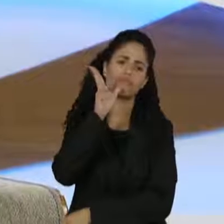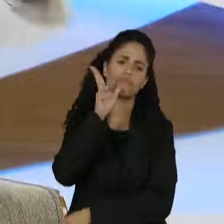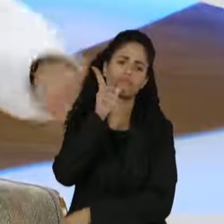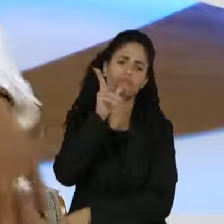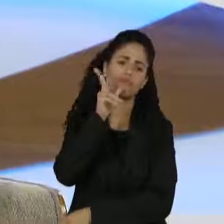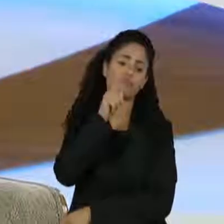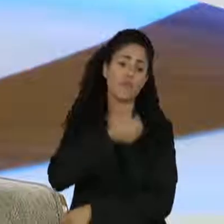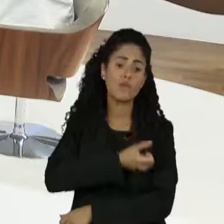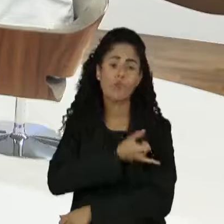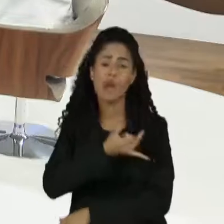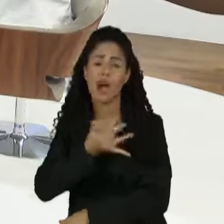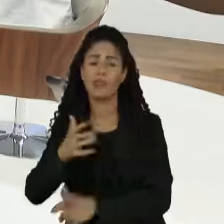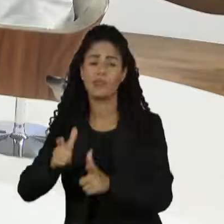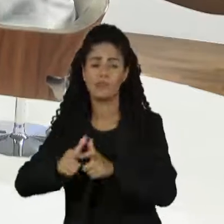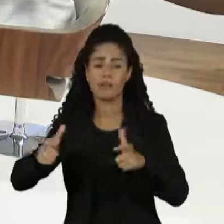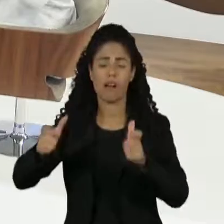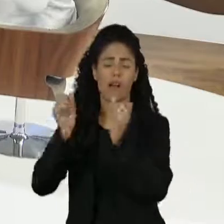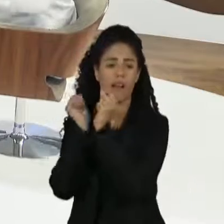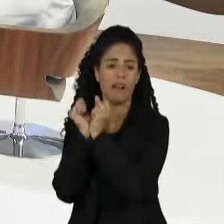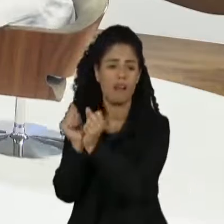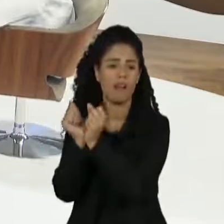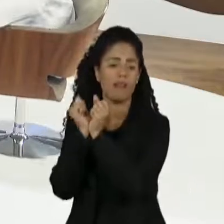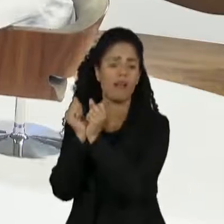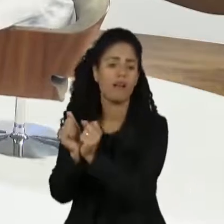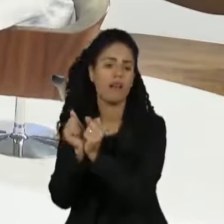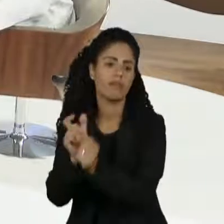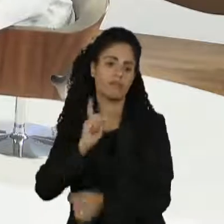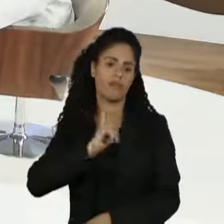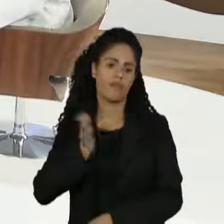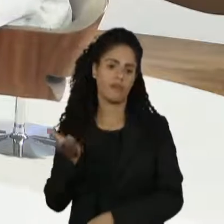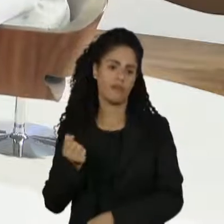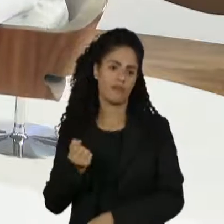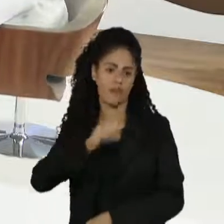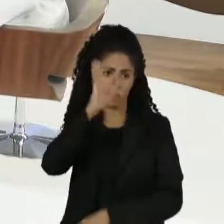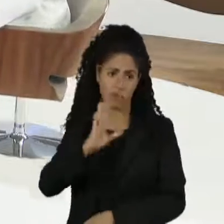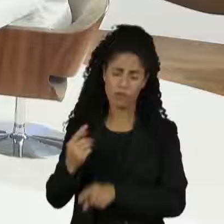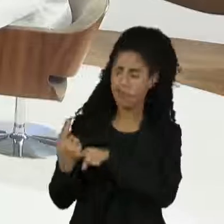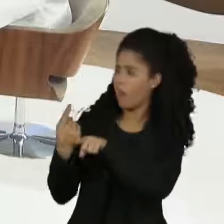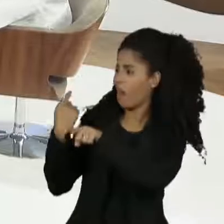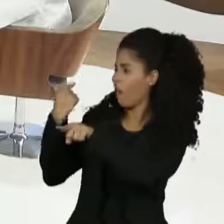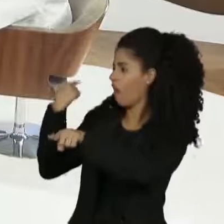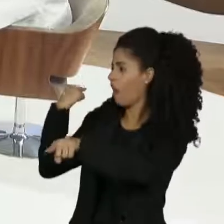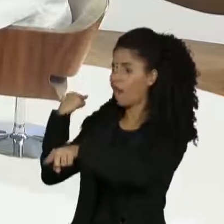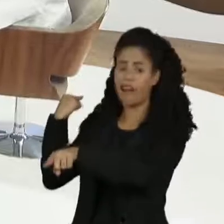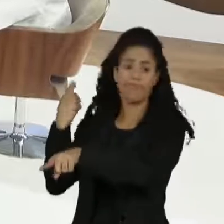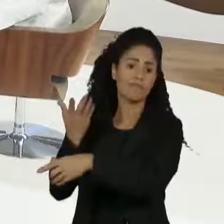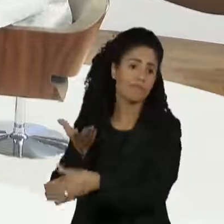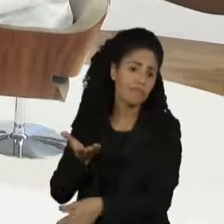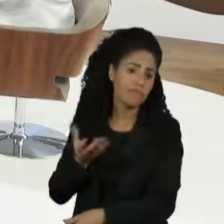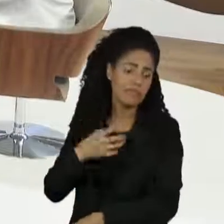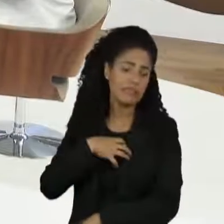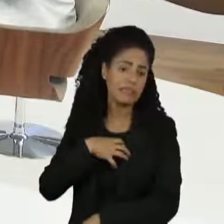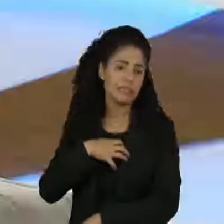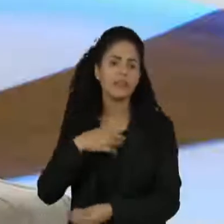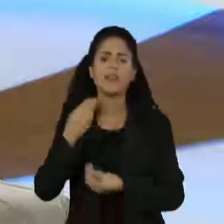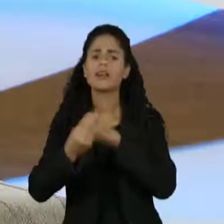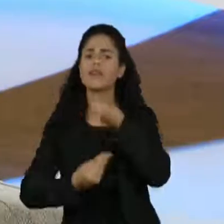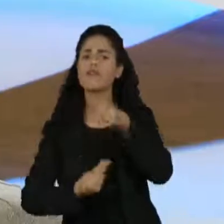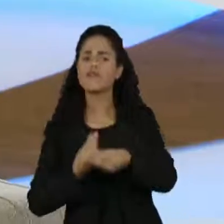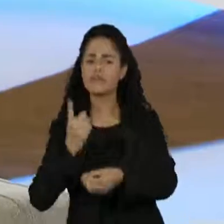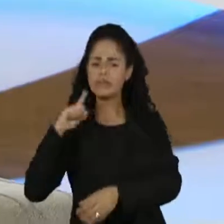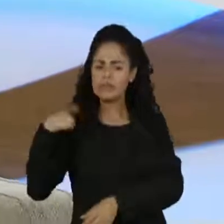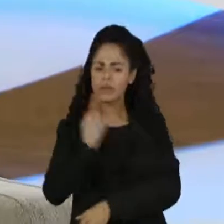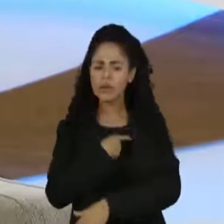de escravizados, que violentou em outras maneiras, e então se perpetua isso de alguma forma. E como é que a